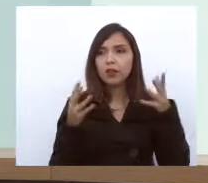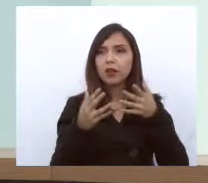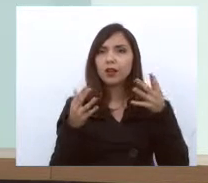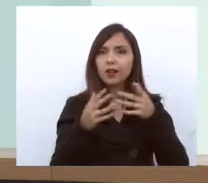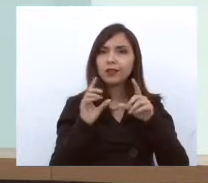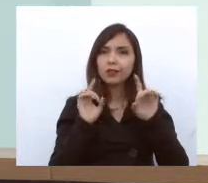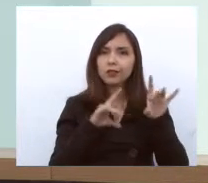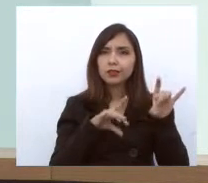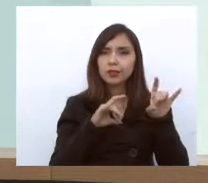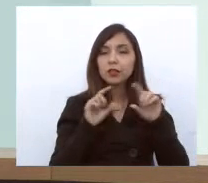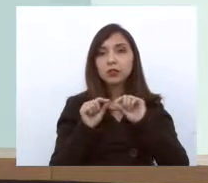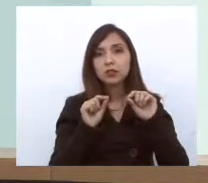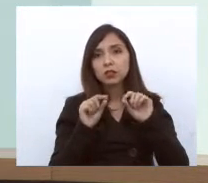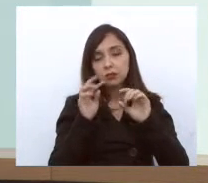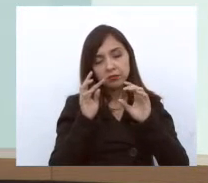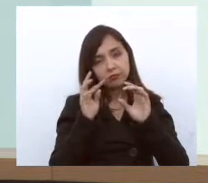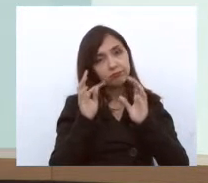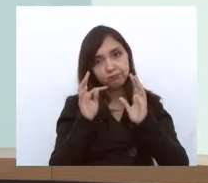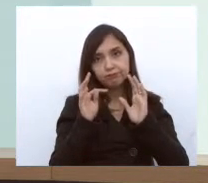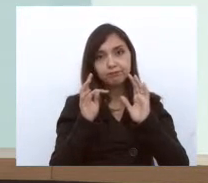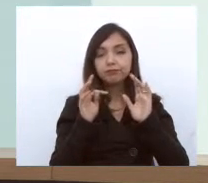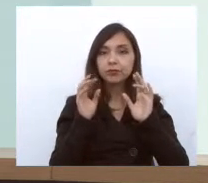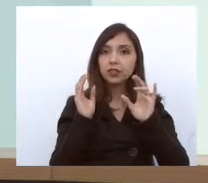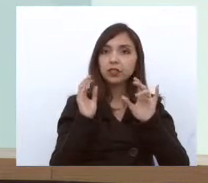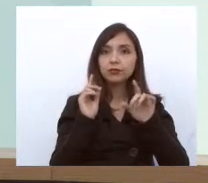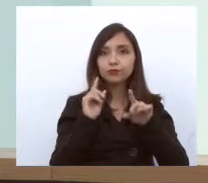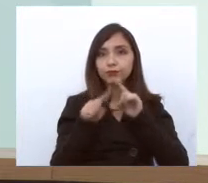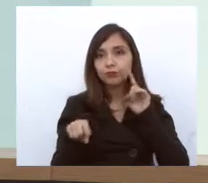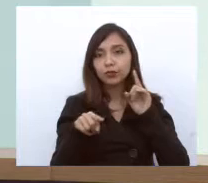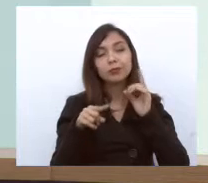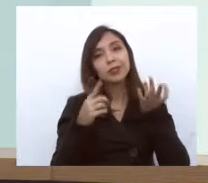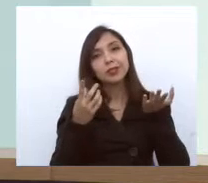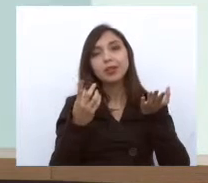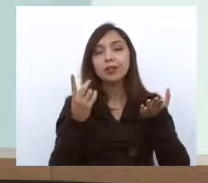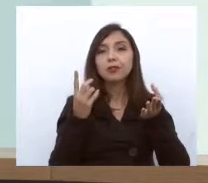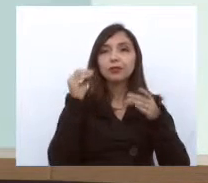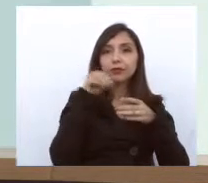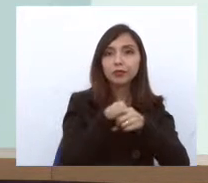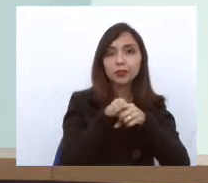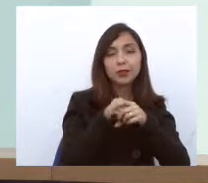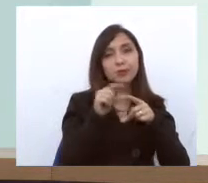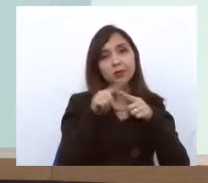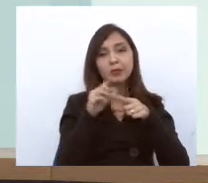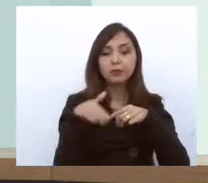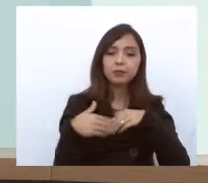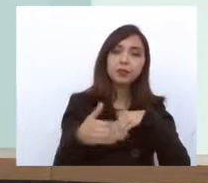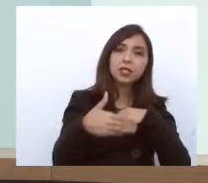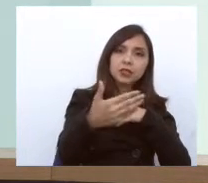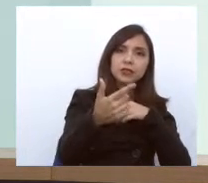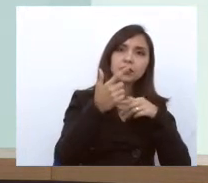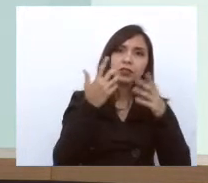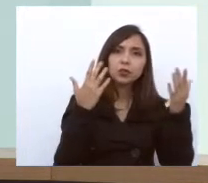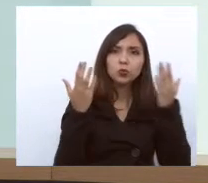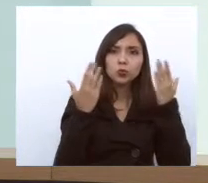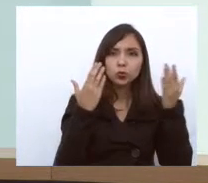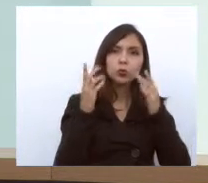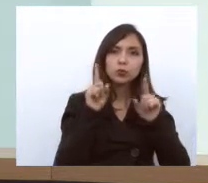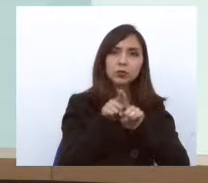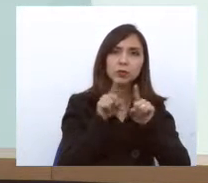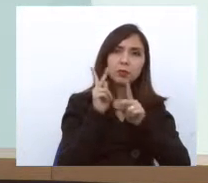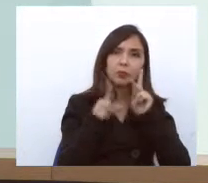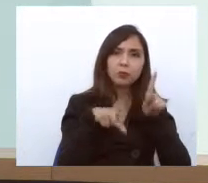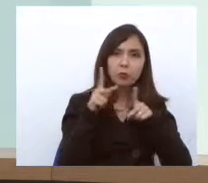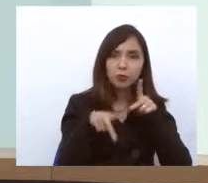questão técnica desse projeto me impede de votar, porque eu sei que isso, mais para frente, vai gerar dúvida, inclusive na população,